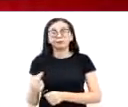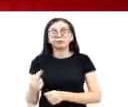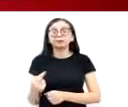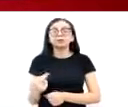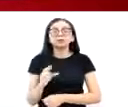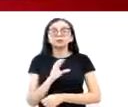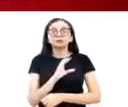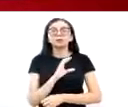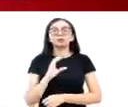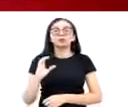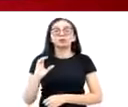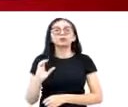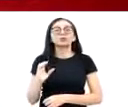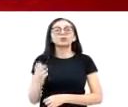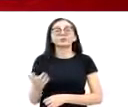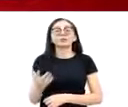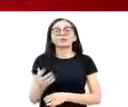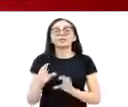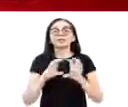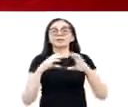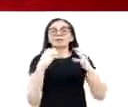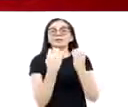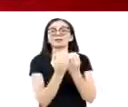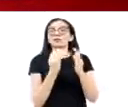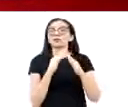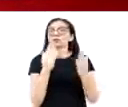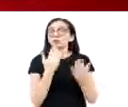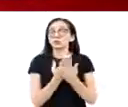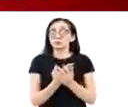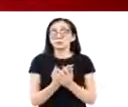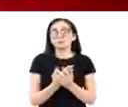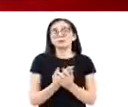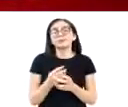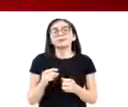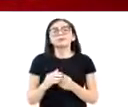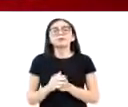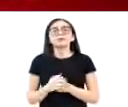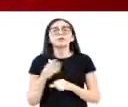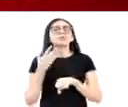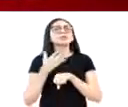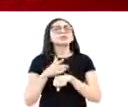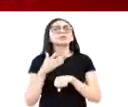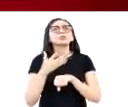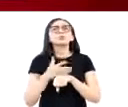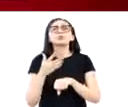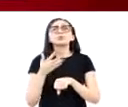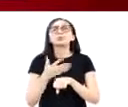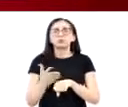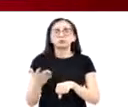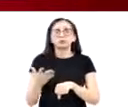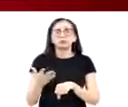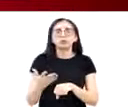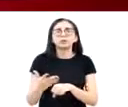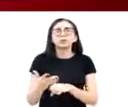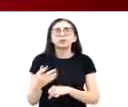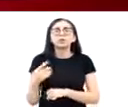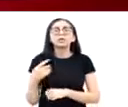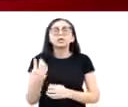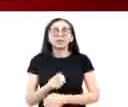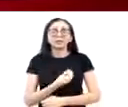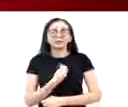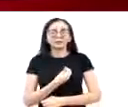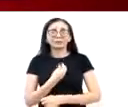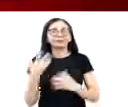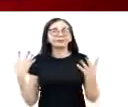à comunidade escolar. E as práticas que nós estamos vivenciando, elas